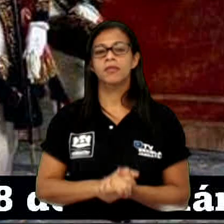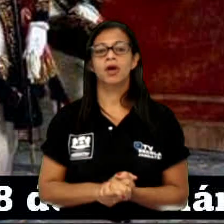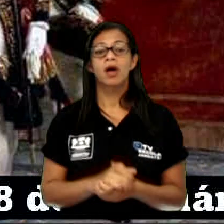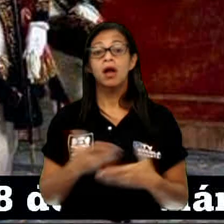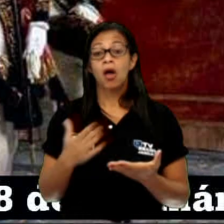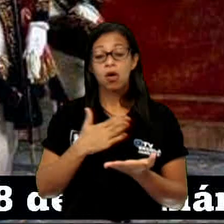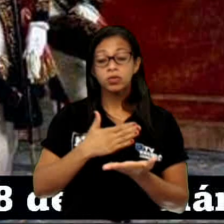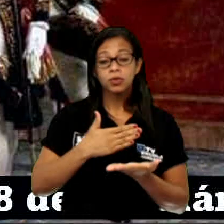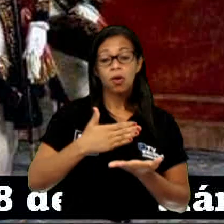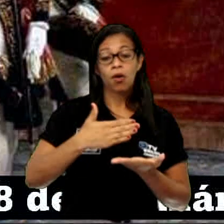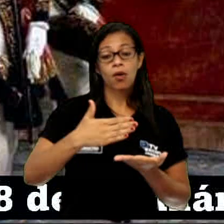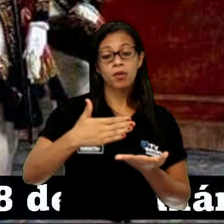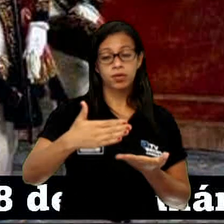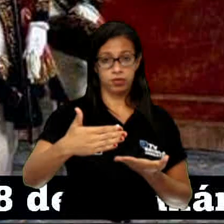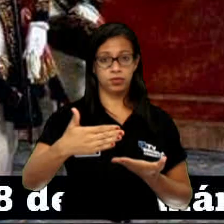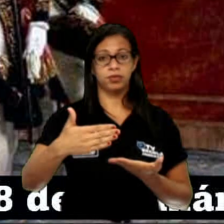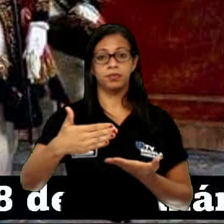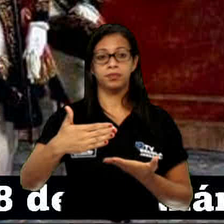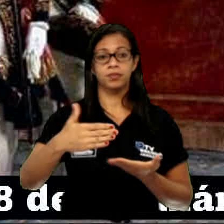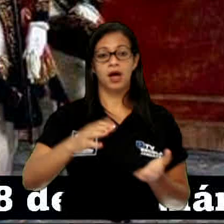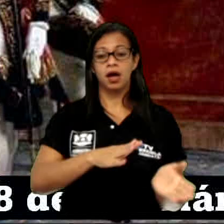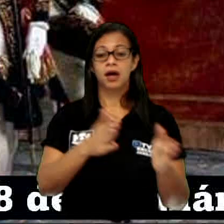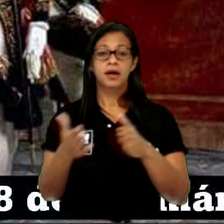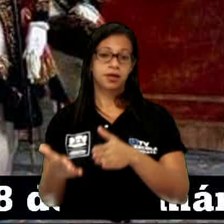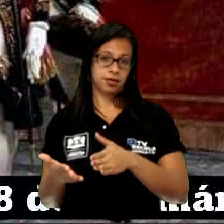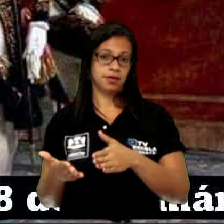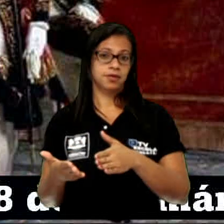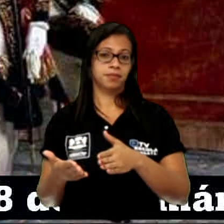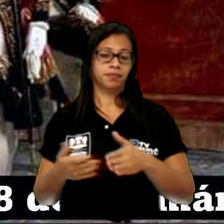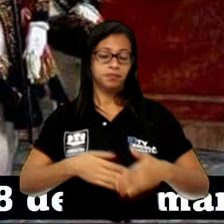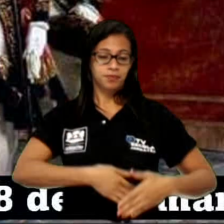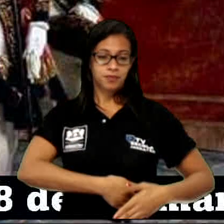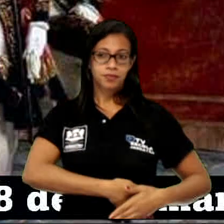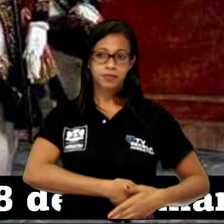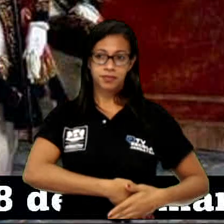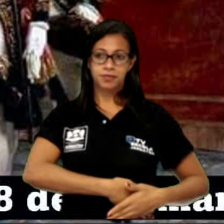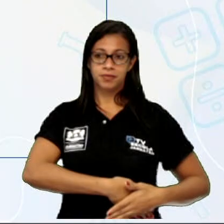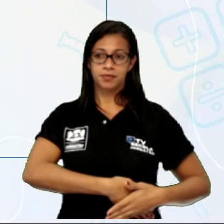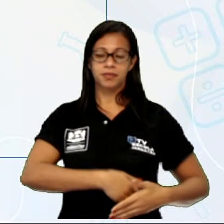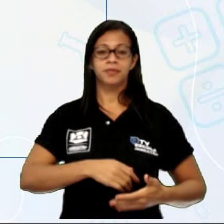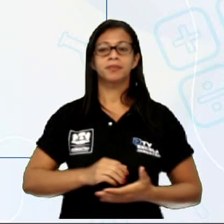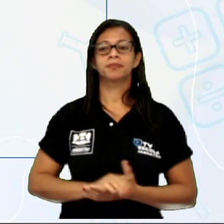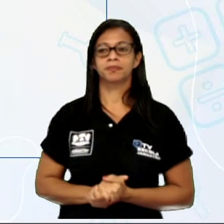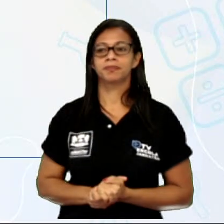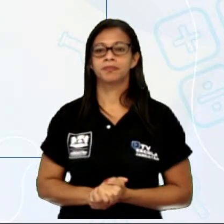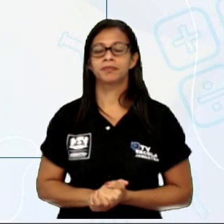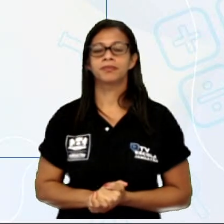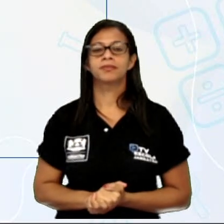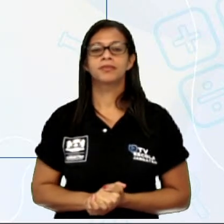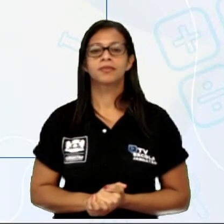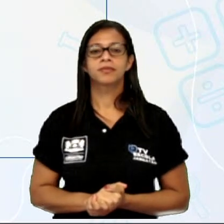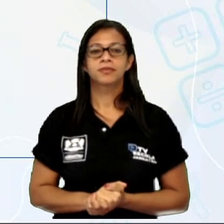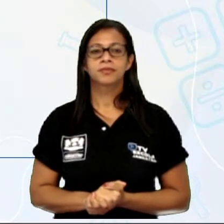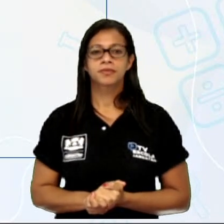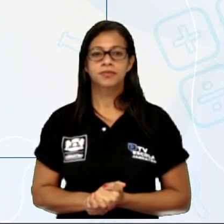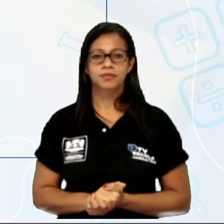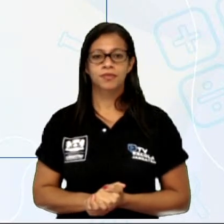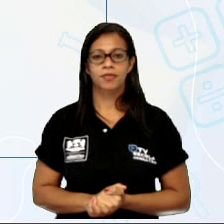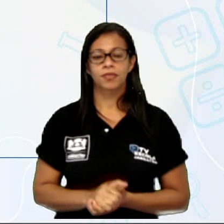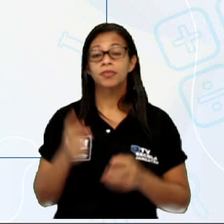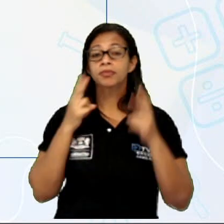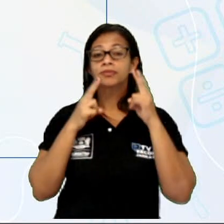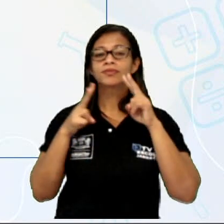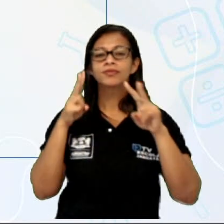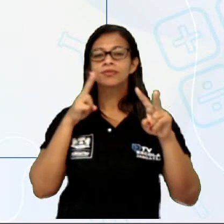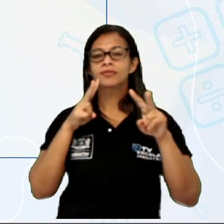Era Napoleônica. E é essa era que se inicia também o consulado, que a gente vai ver. Aí, já falei para vocês,